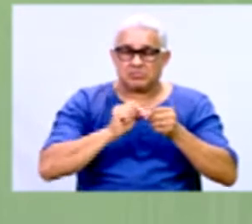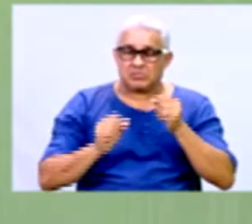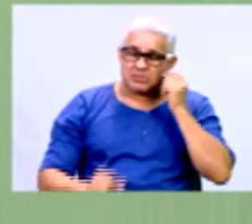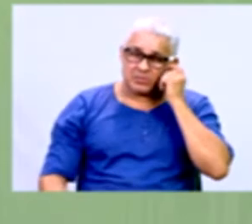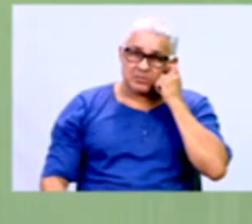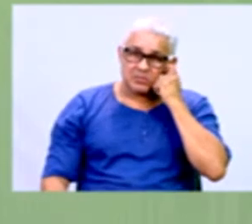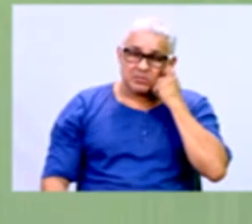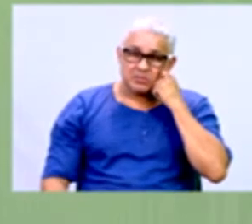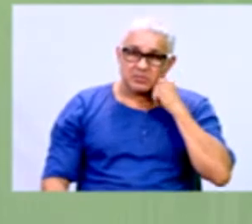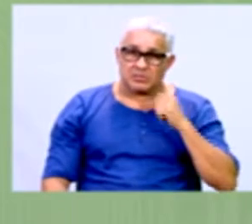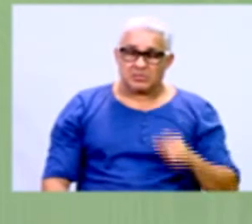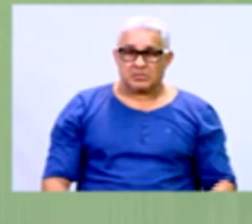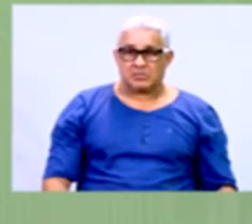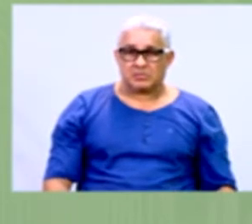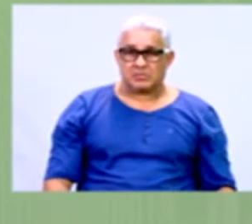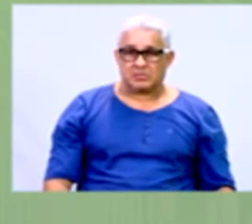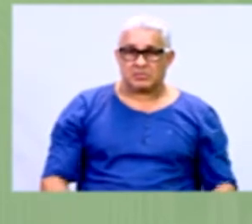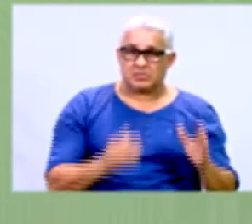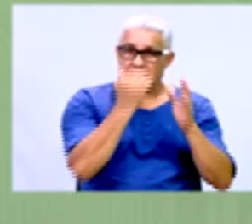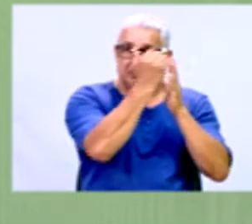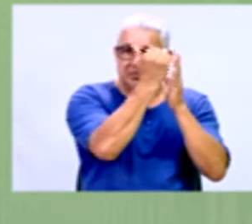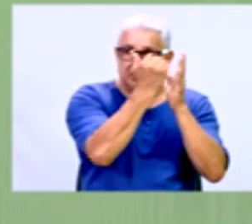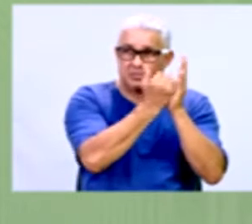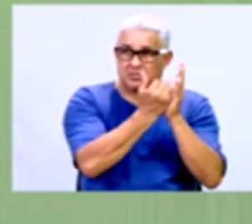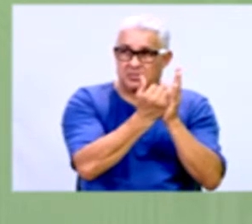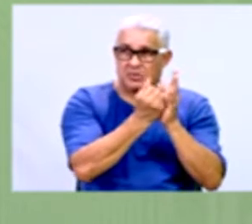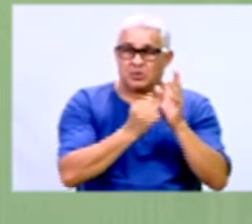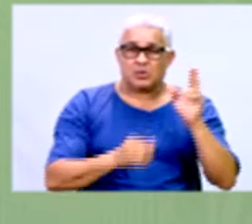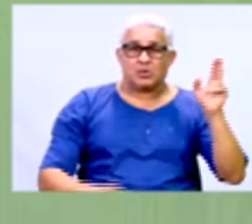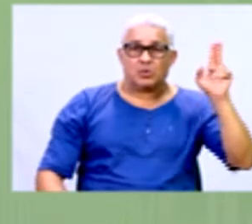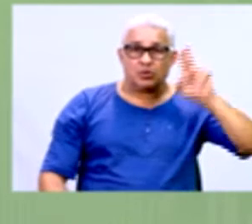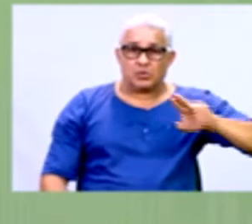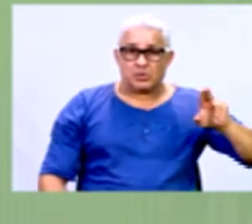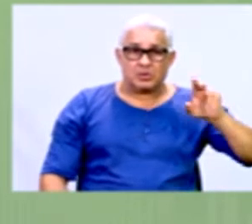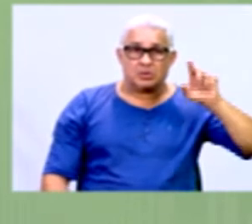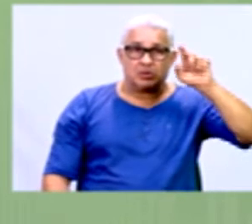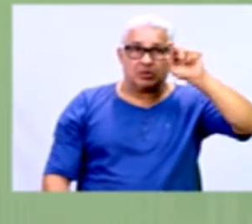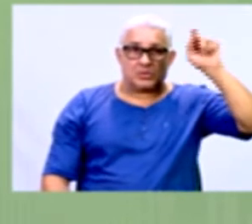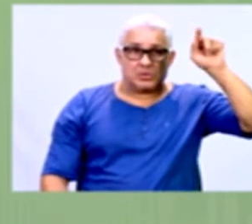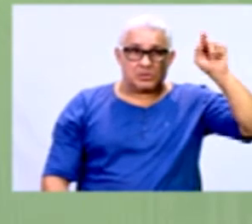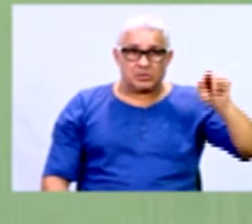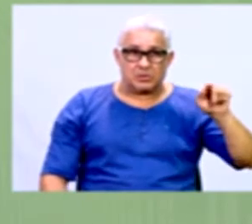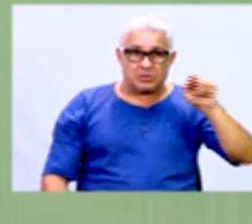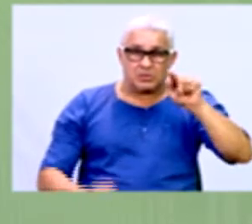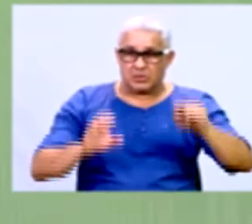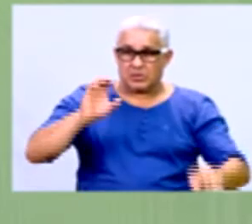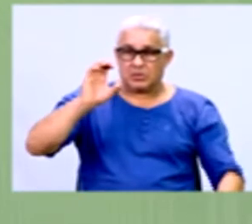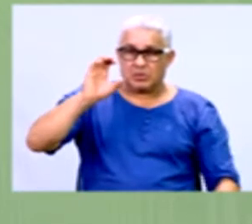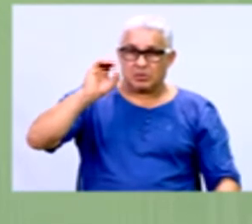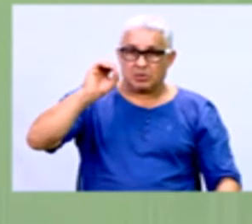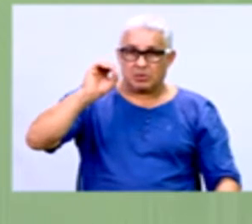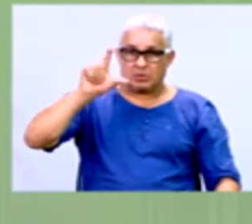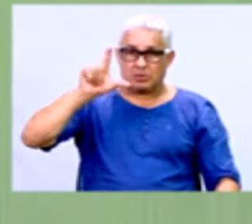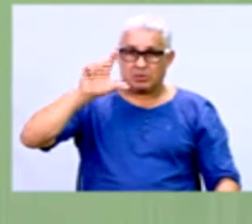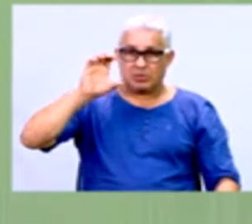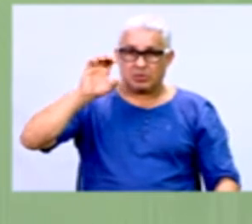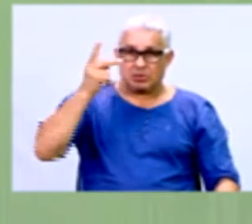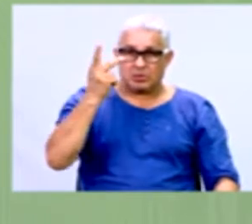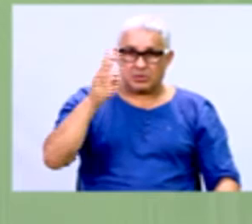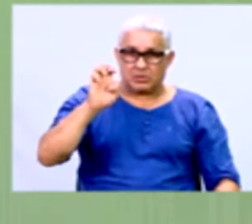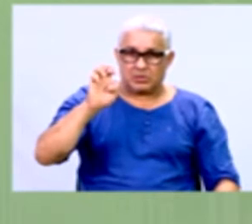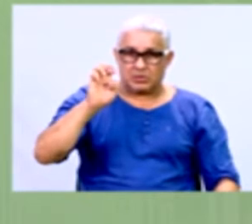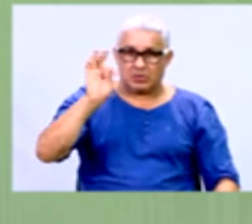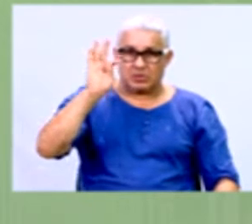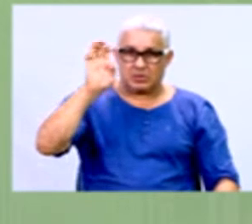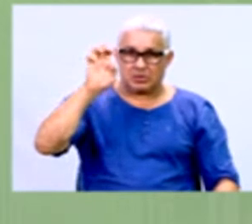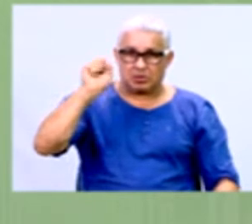fazer esse tipo de listagem, né? A gente utiliza colchetes para fazer isso, certo? E a gente sabe que dentro desses colchetes